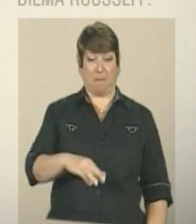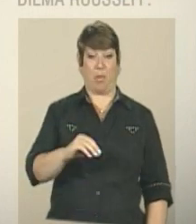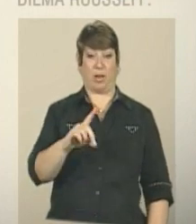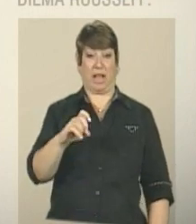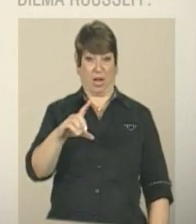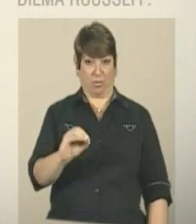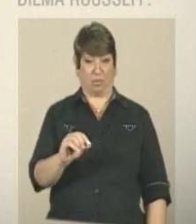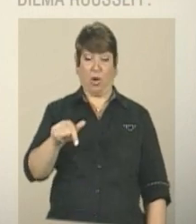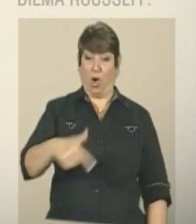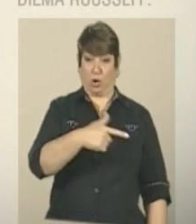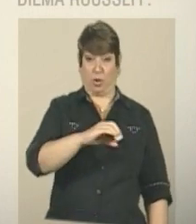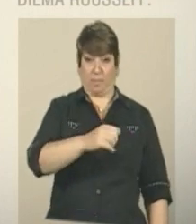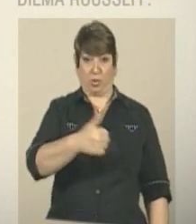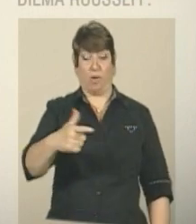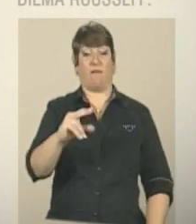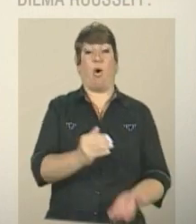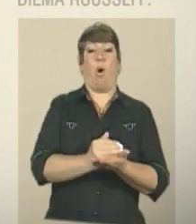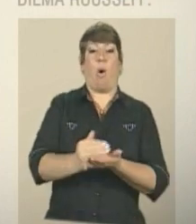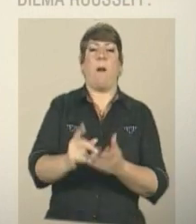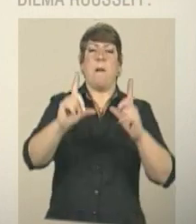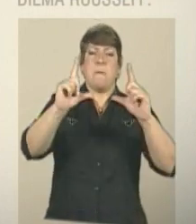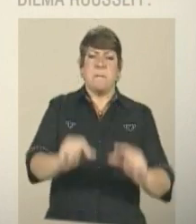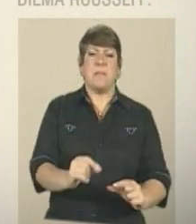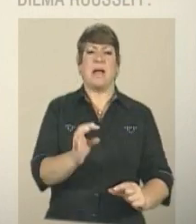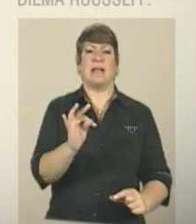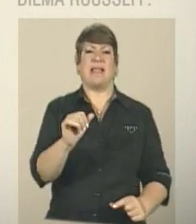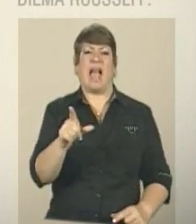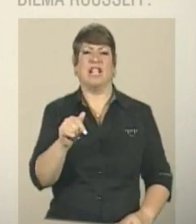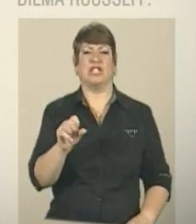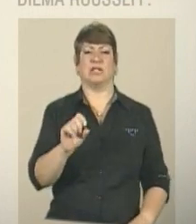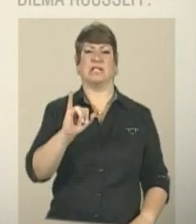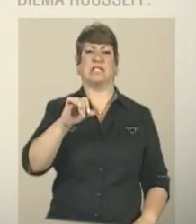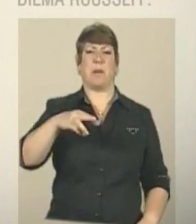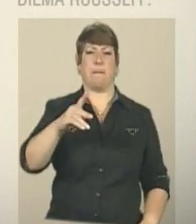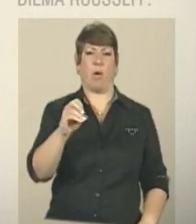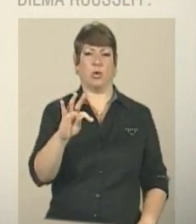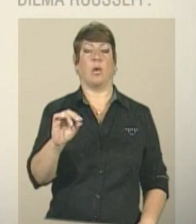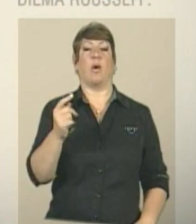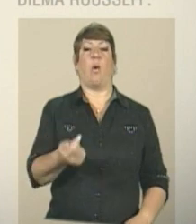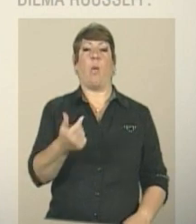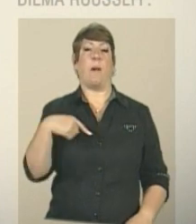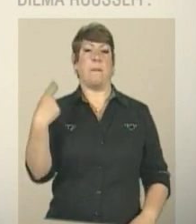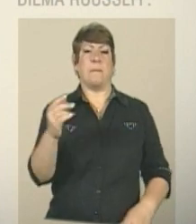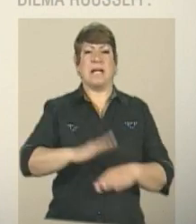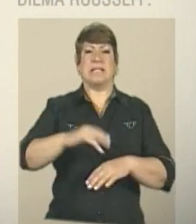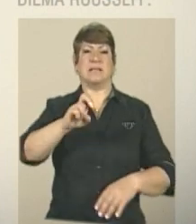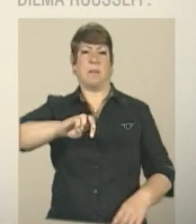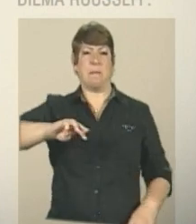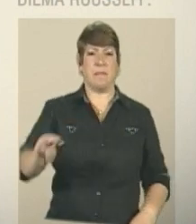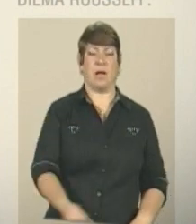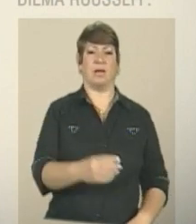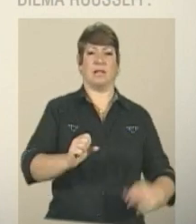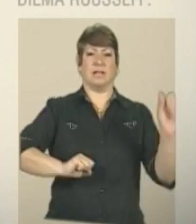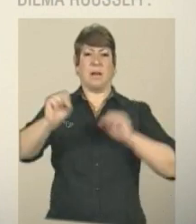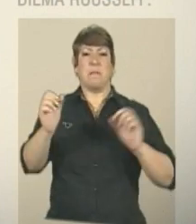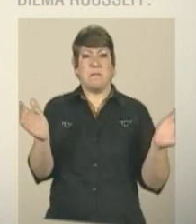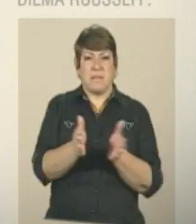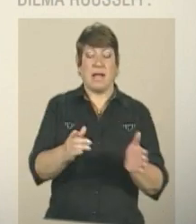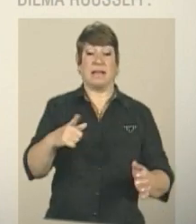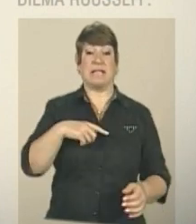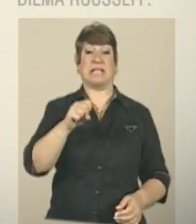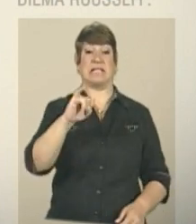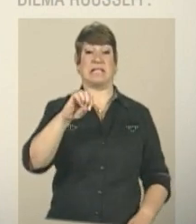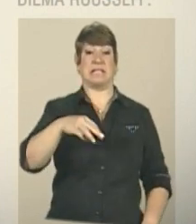2012 começará com menos tributos para as mais de 5 milhões de pequenas empresas que estão no Simples